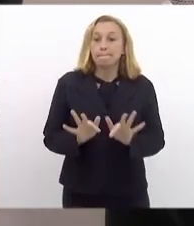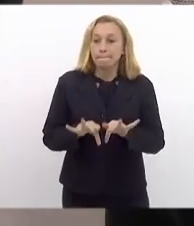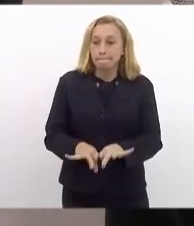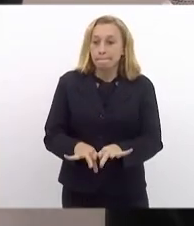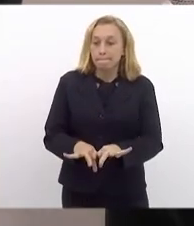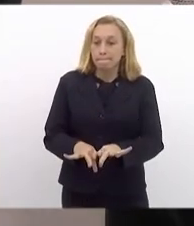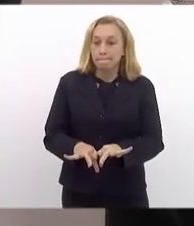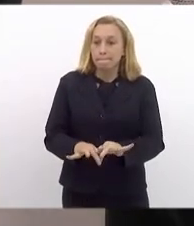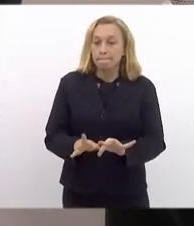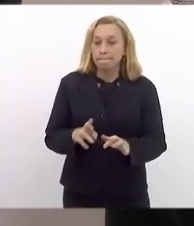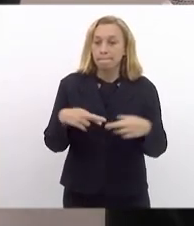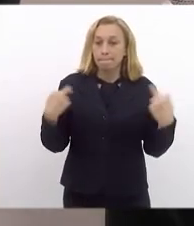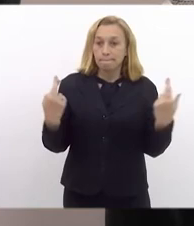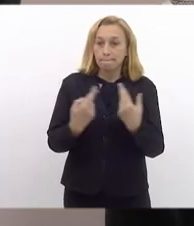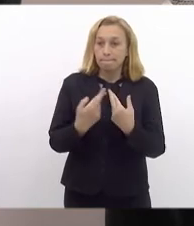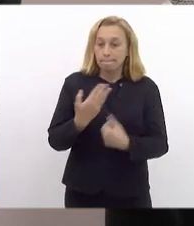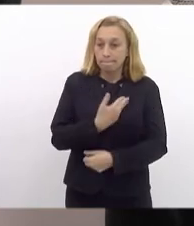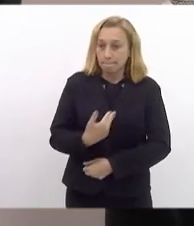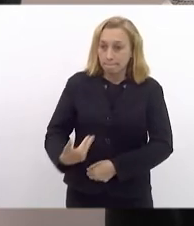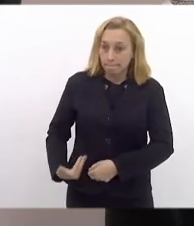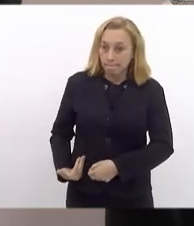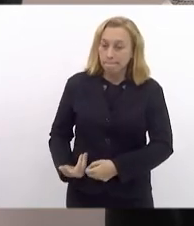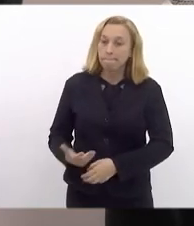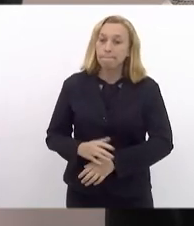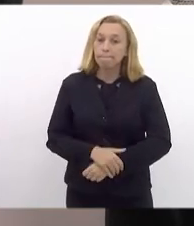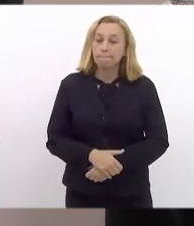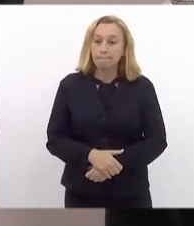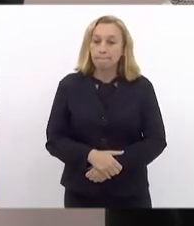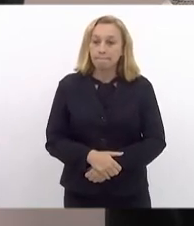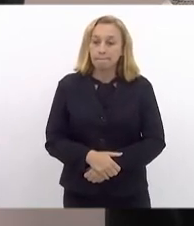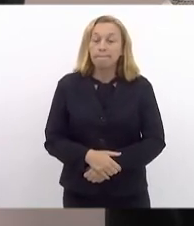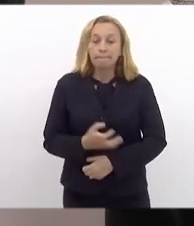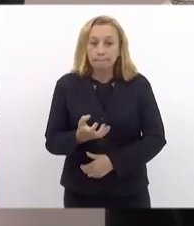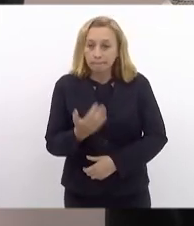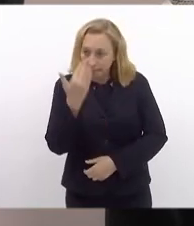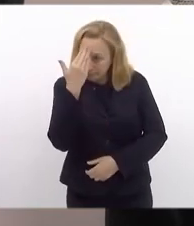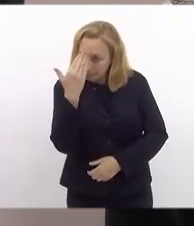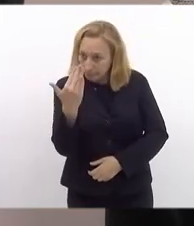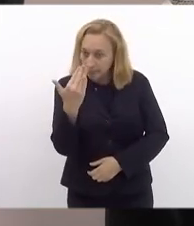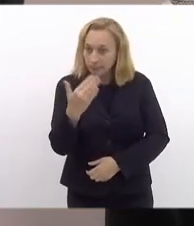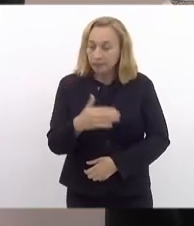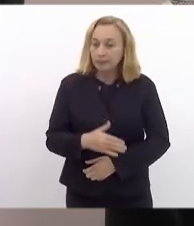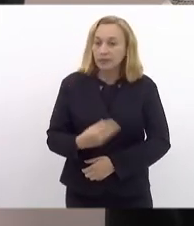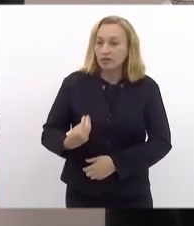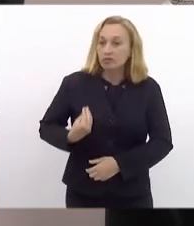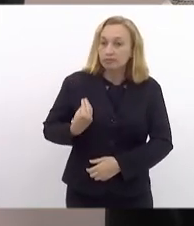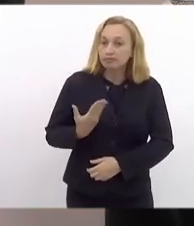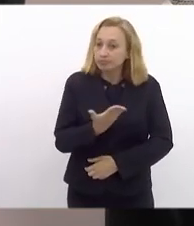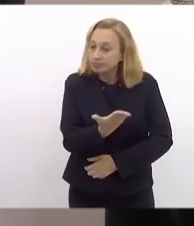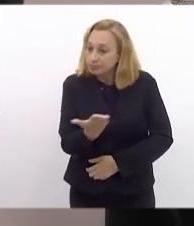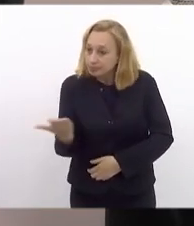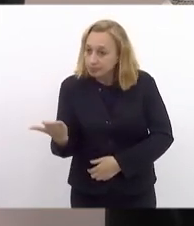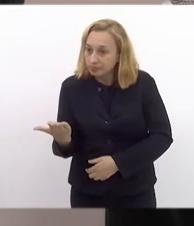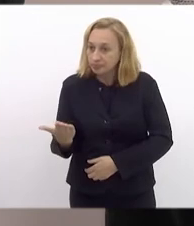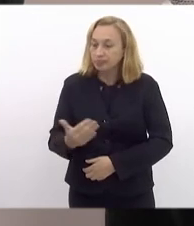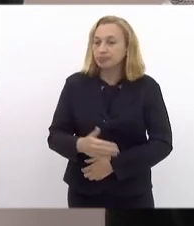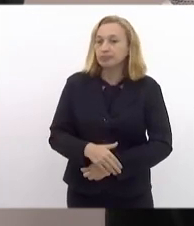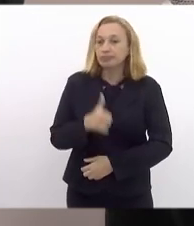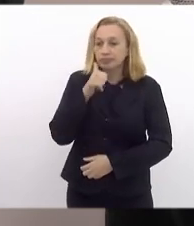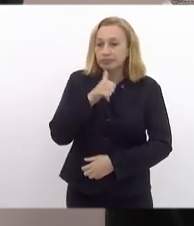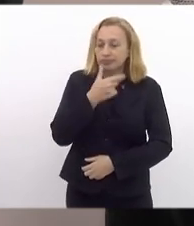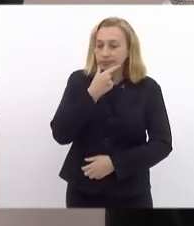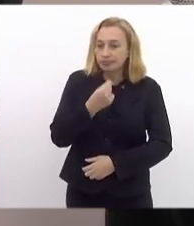dou por encerrada a nossa audiência pública que ela tá suspensa queria agradecer a presença de todas